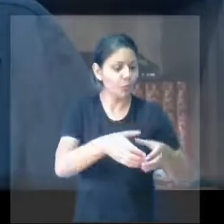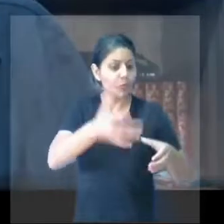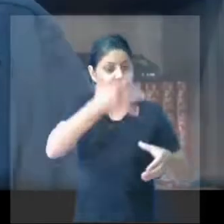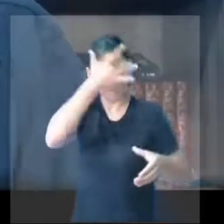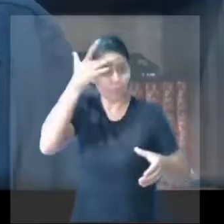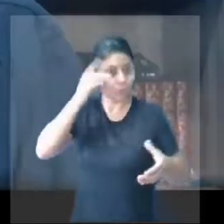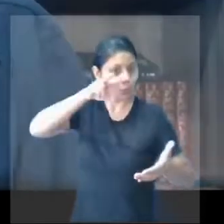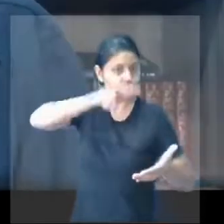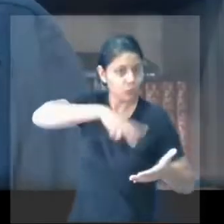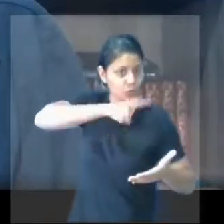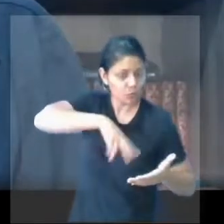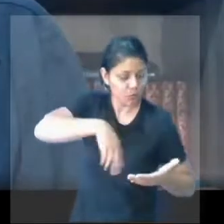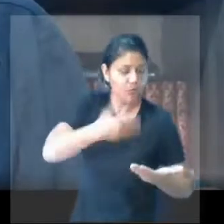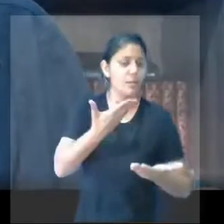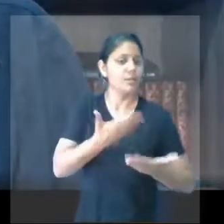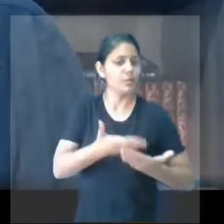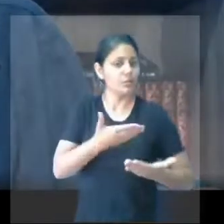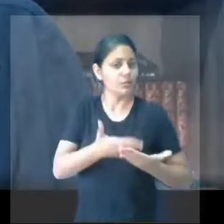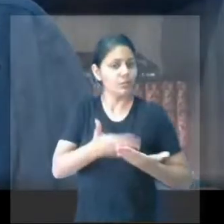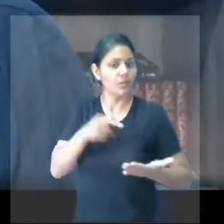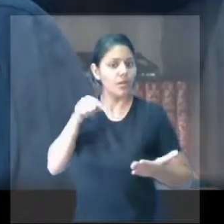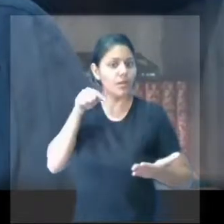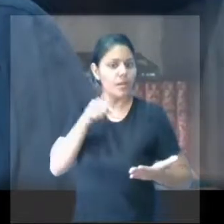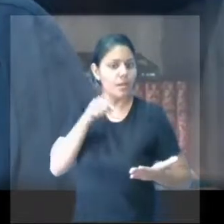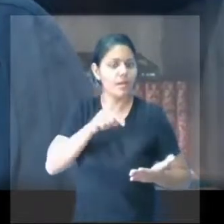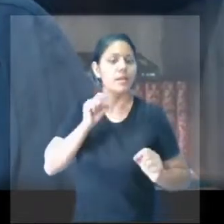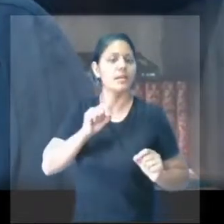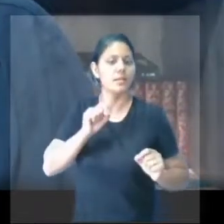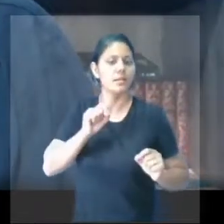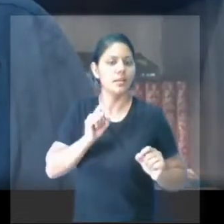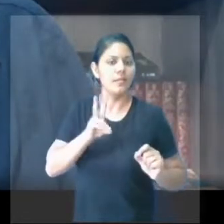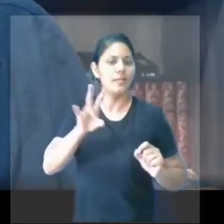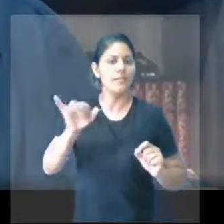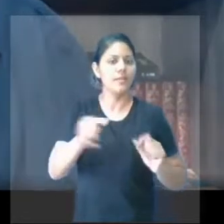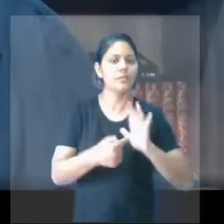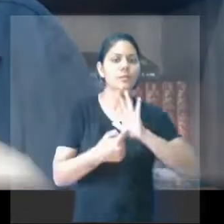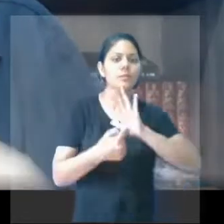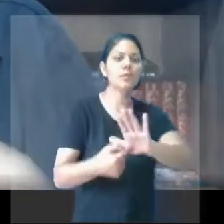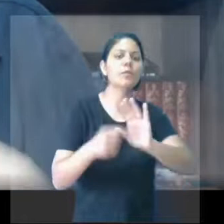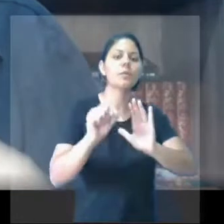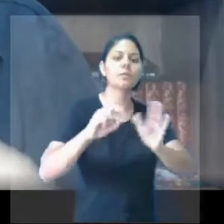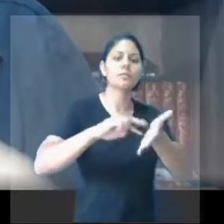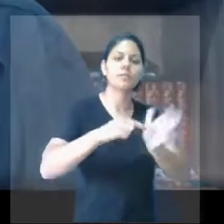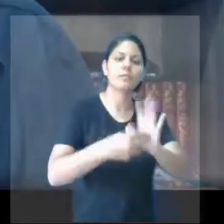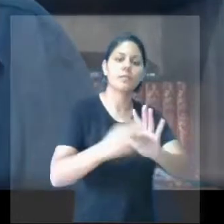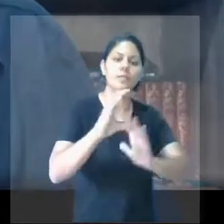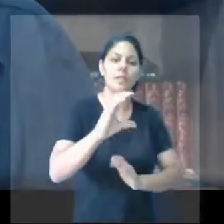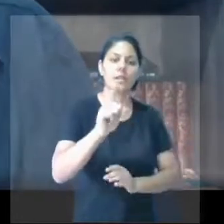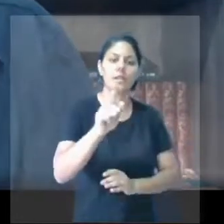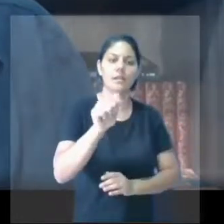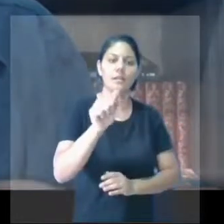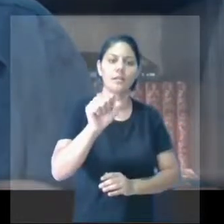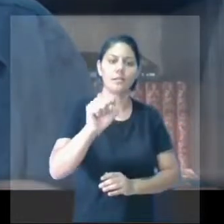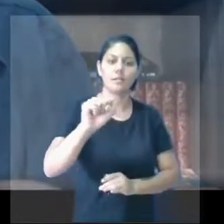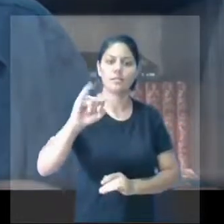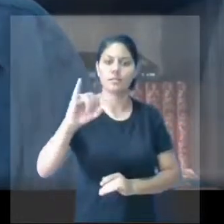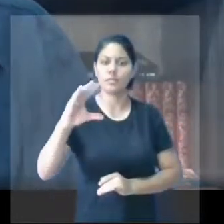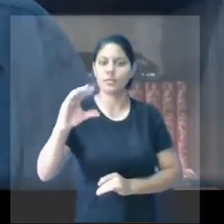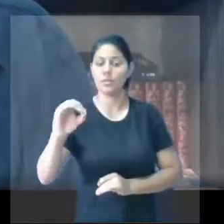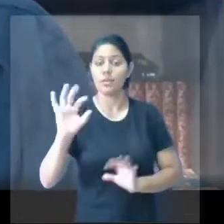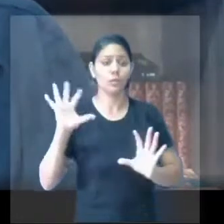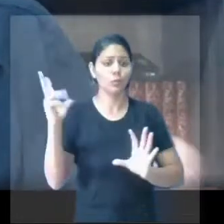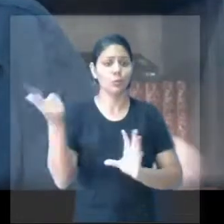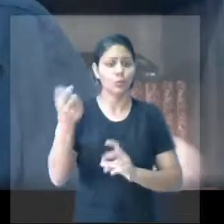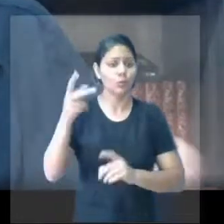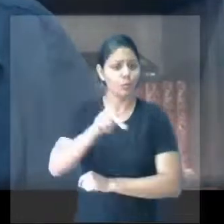se torna importante na medida que ele vai definir o que é um clássico, né? Então, se todos os professores se reunirem, se todos os intelectuais se reunirem e